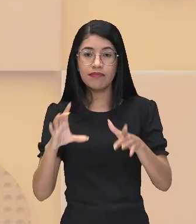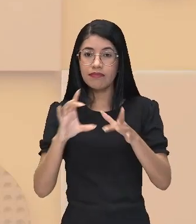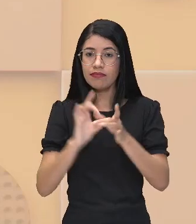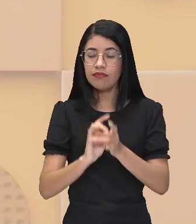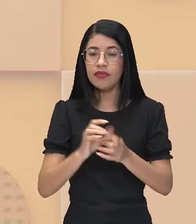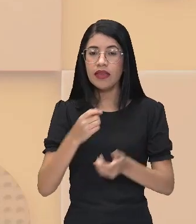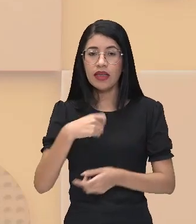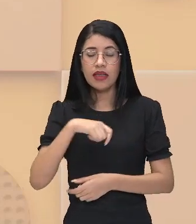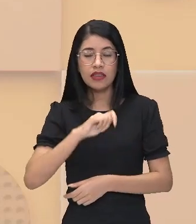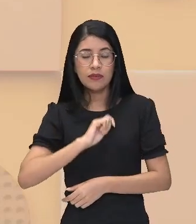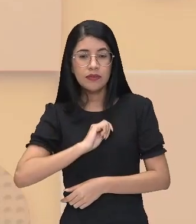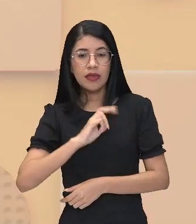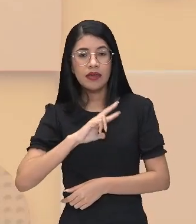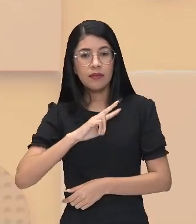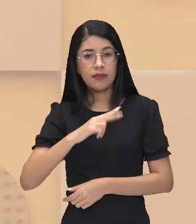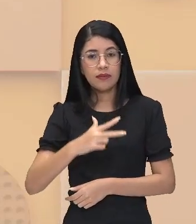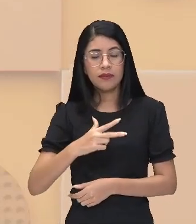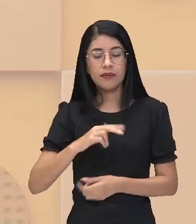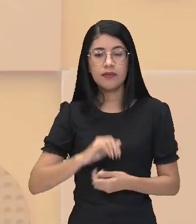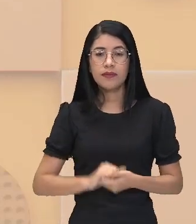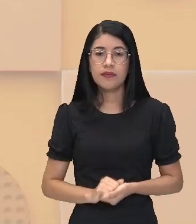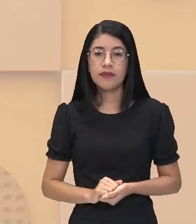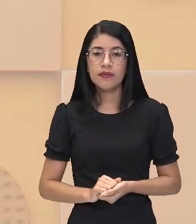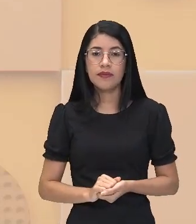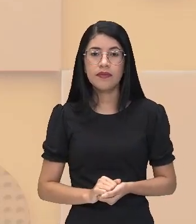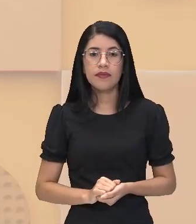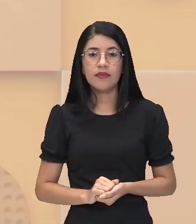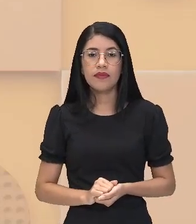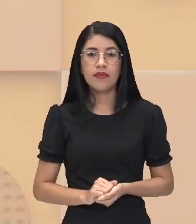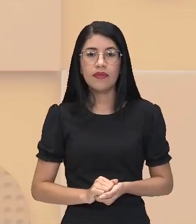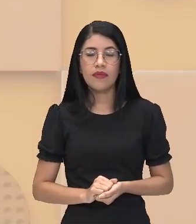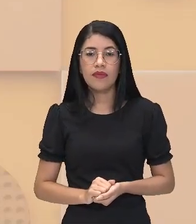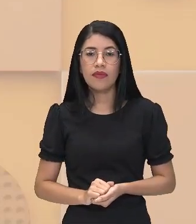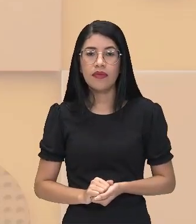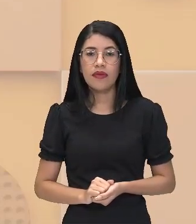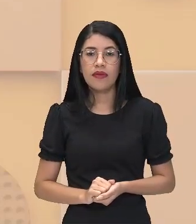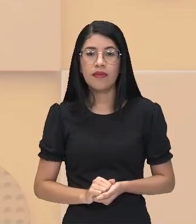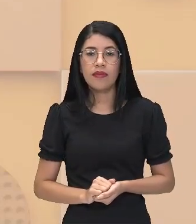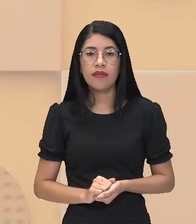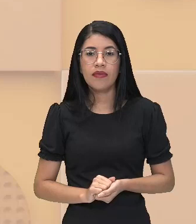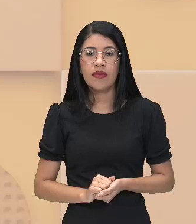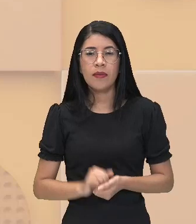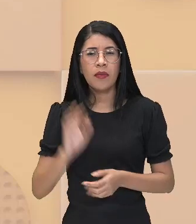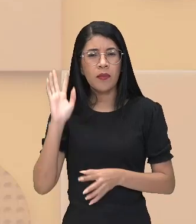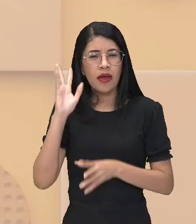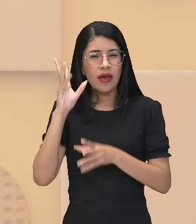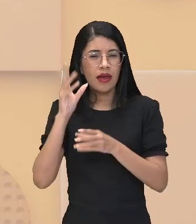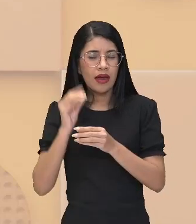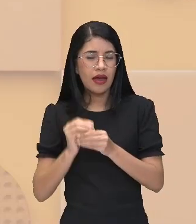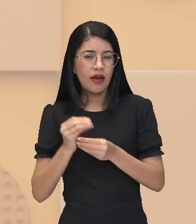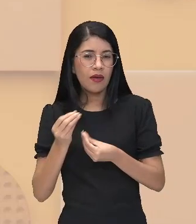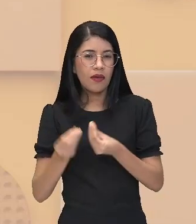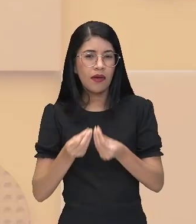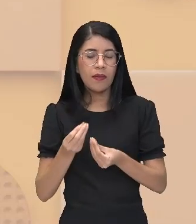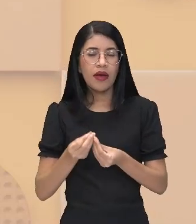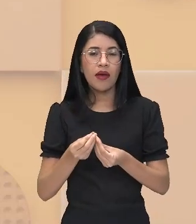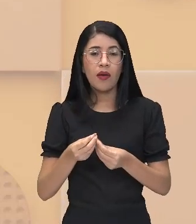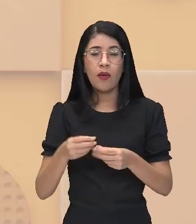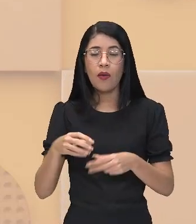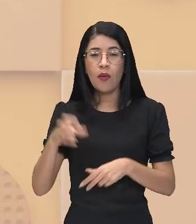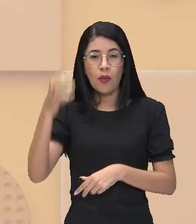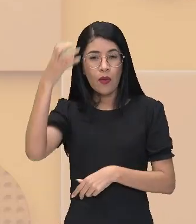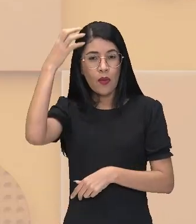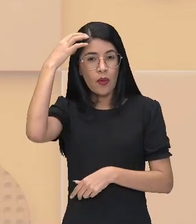ali da Península Ibérica, entre Portugal e Espanha. Só para a gente relembrar um pouco, o rei Dom Sebastião,